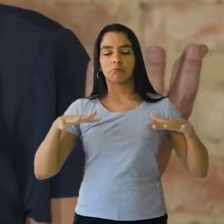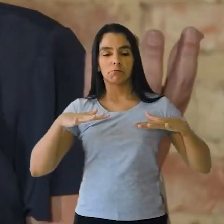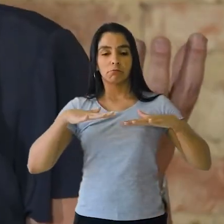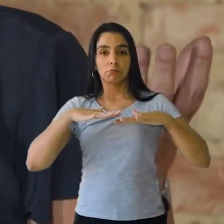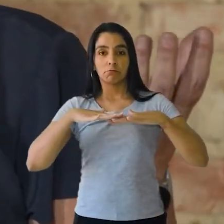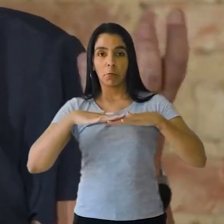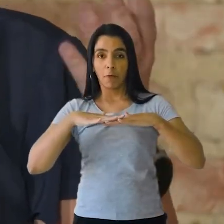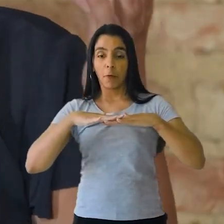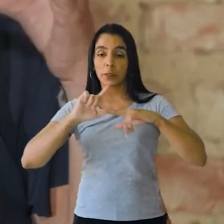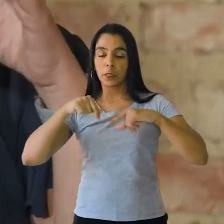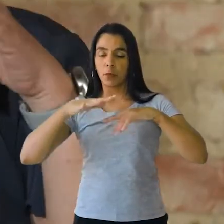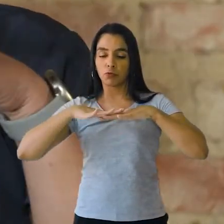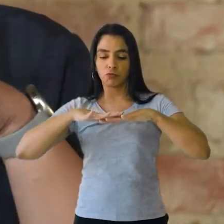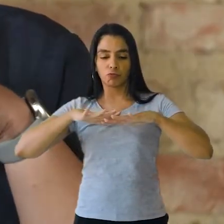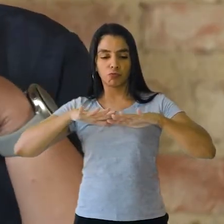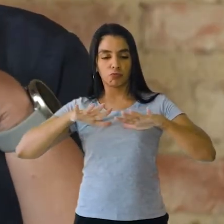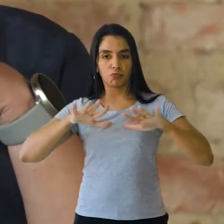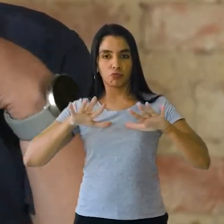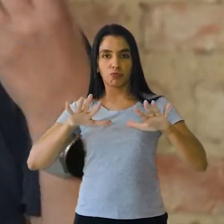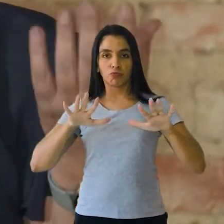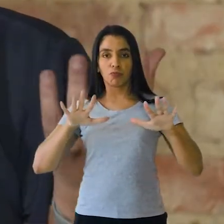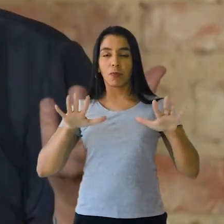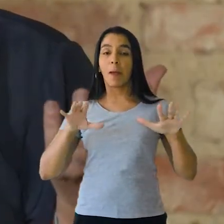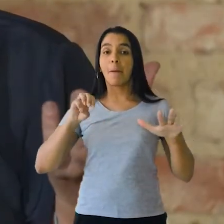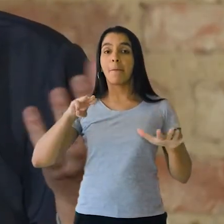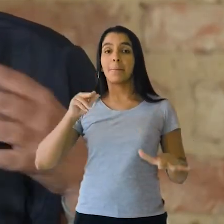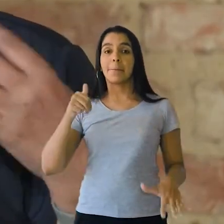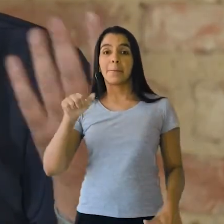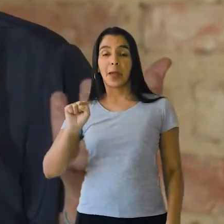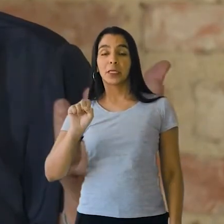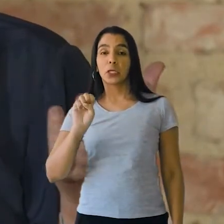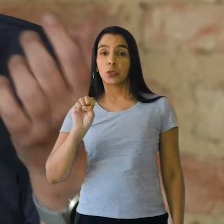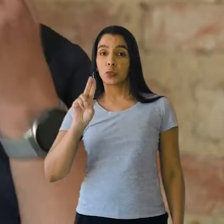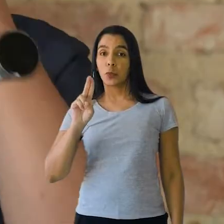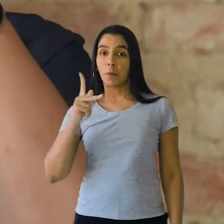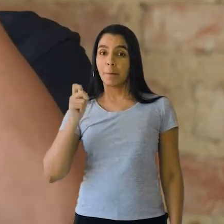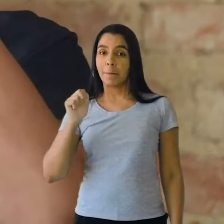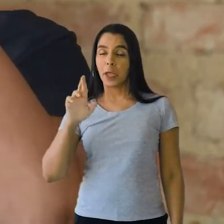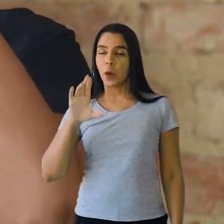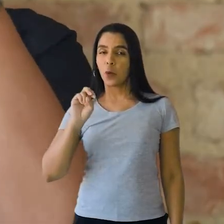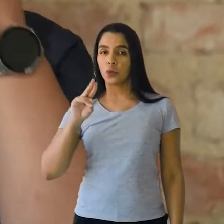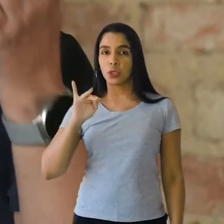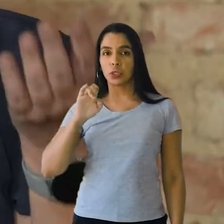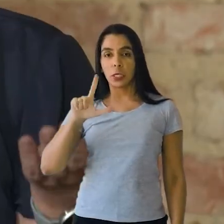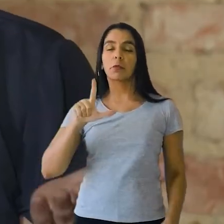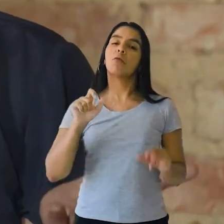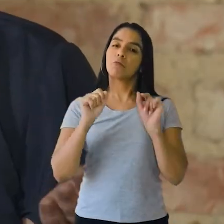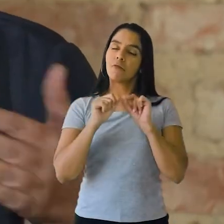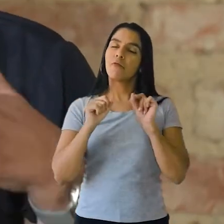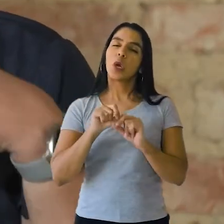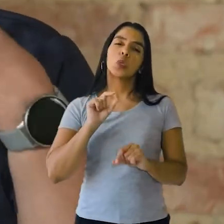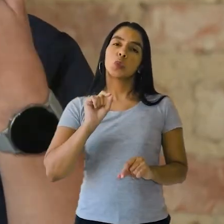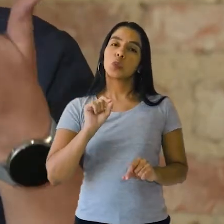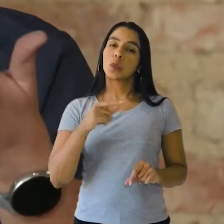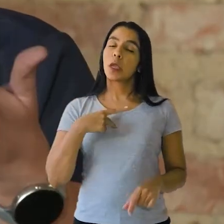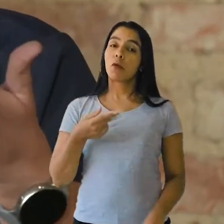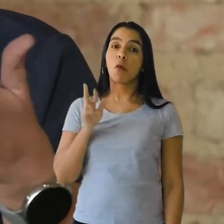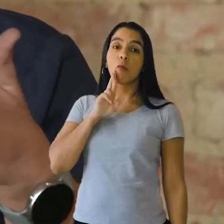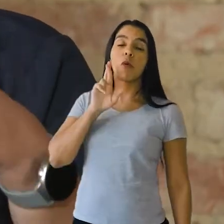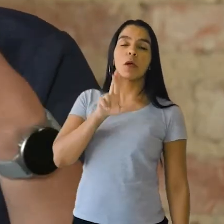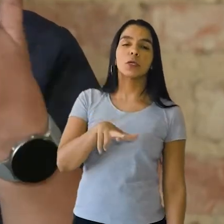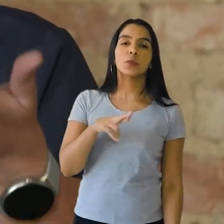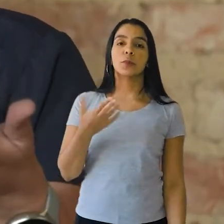é da formação e da fragmentação de massas supercontinentais, ele